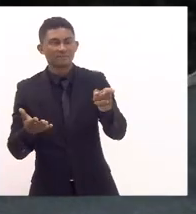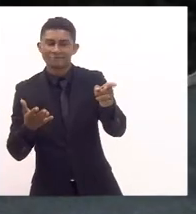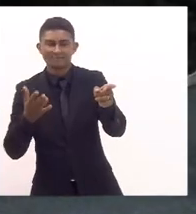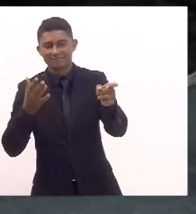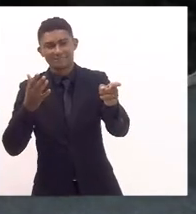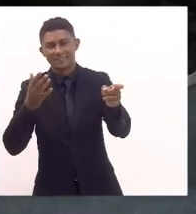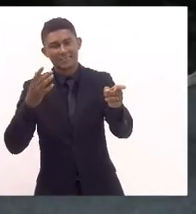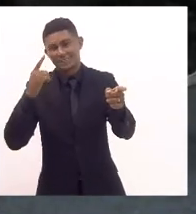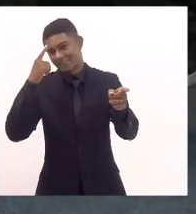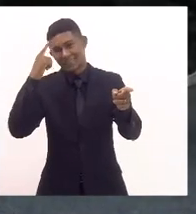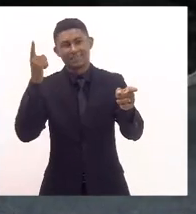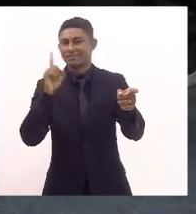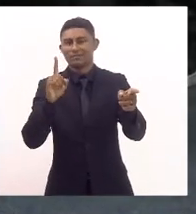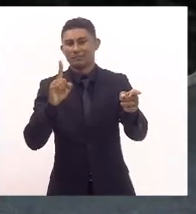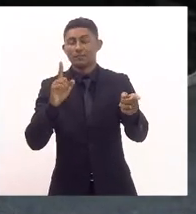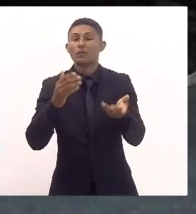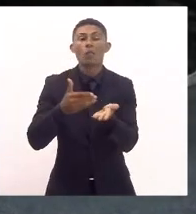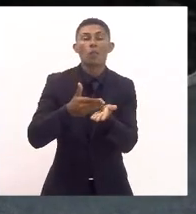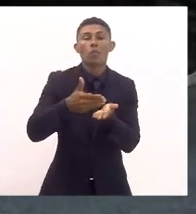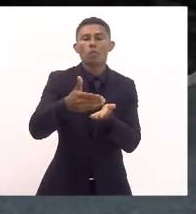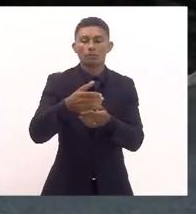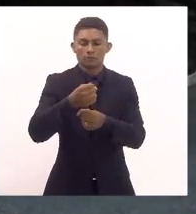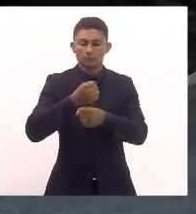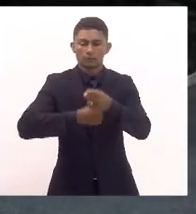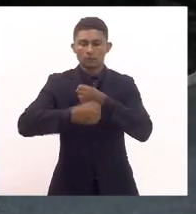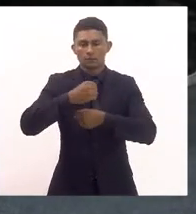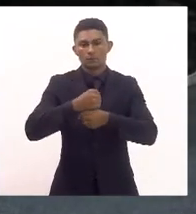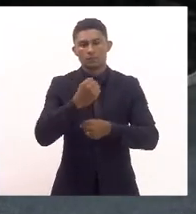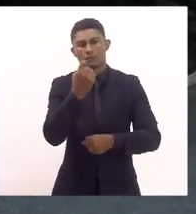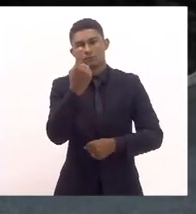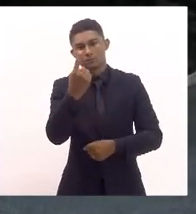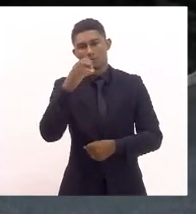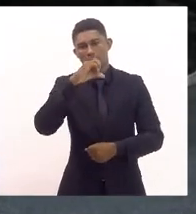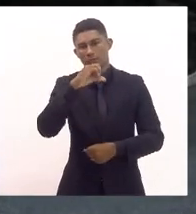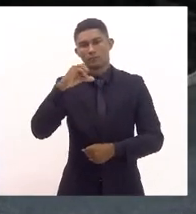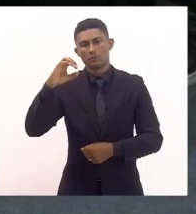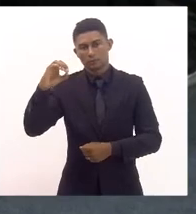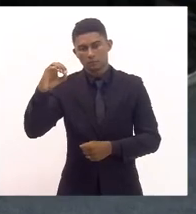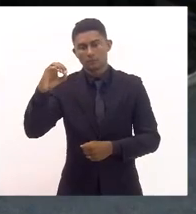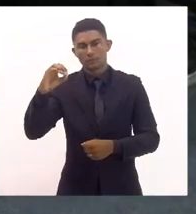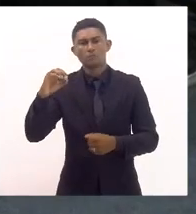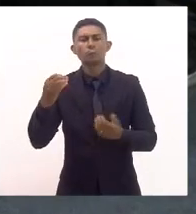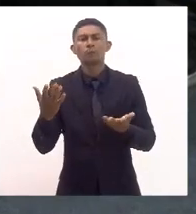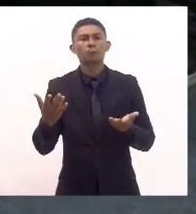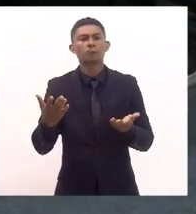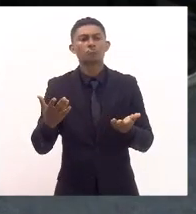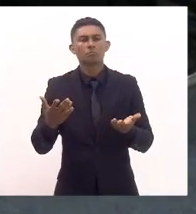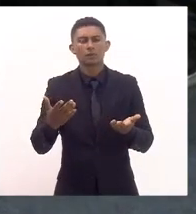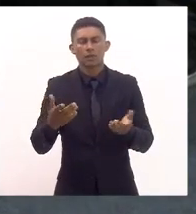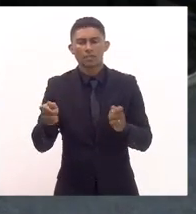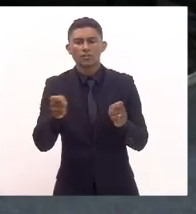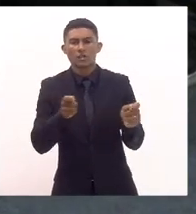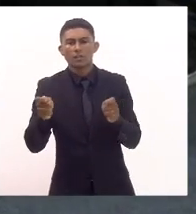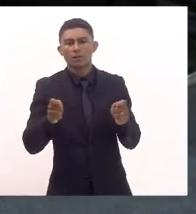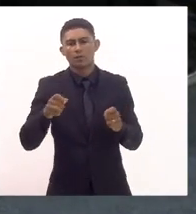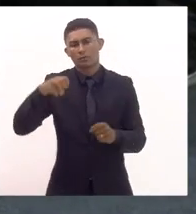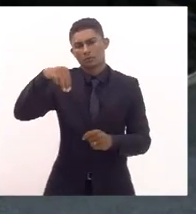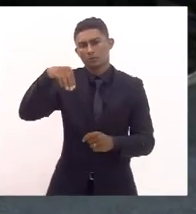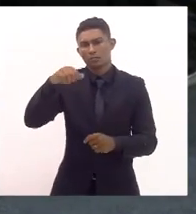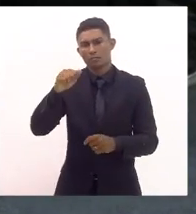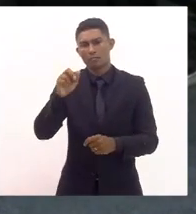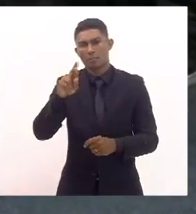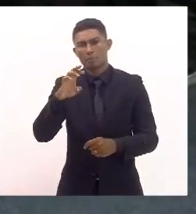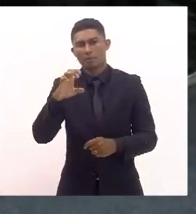lembrar na década de 90 na gestão de Marcelo Alencar entre 95 e